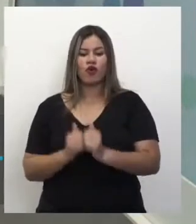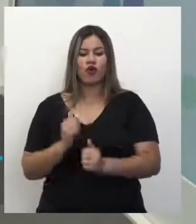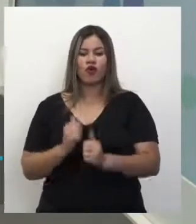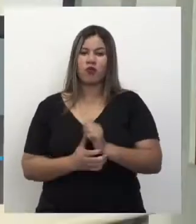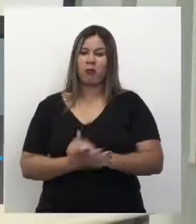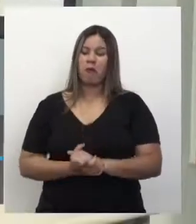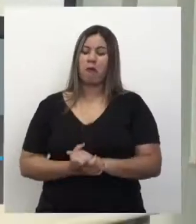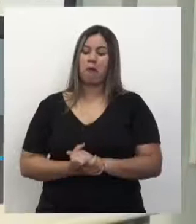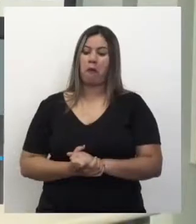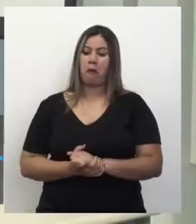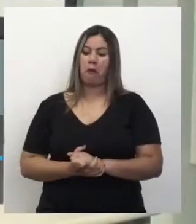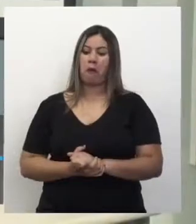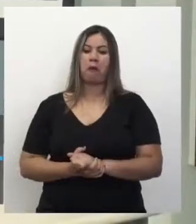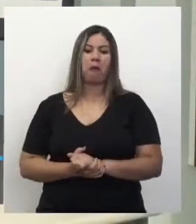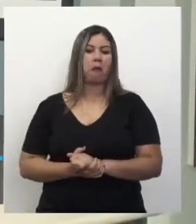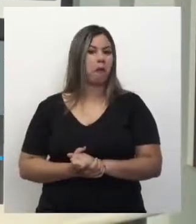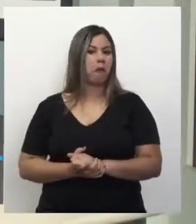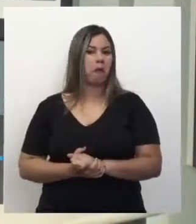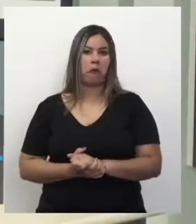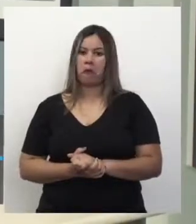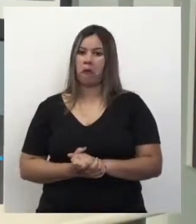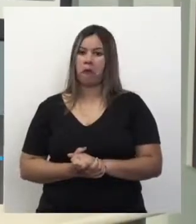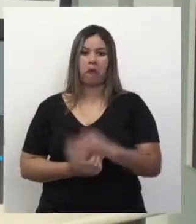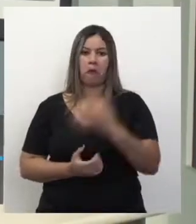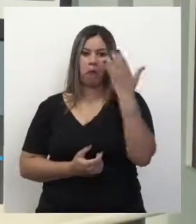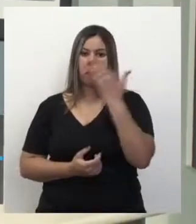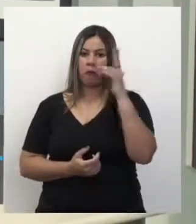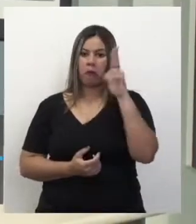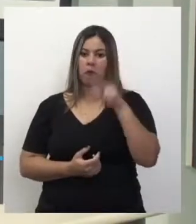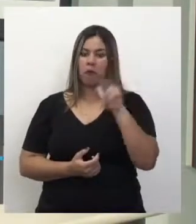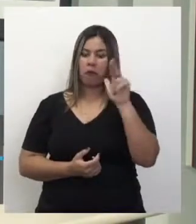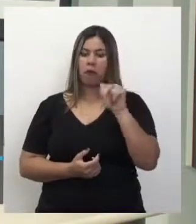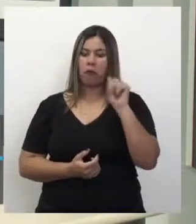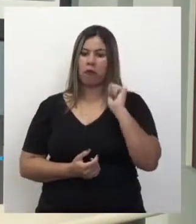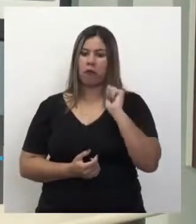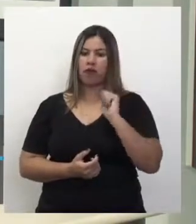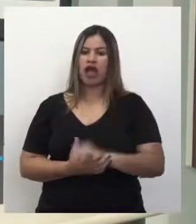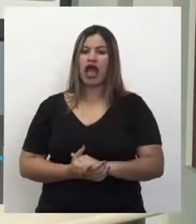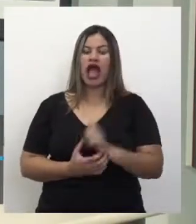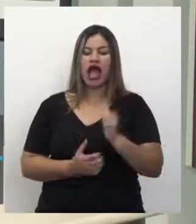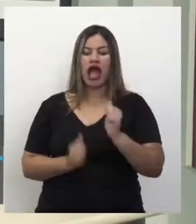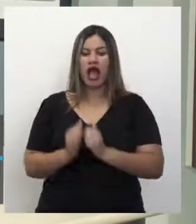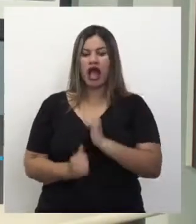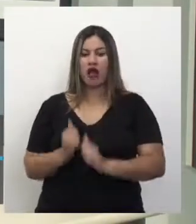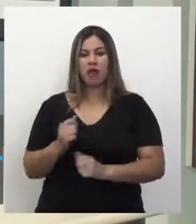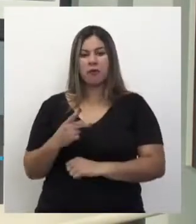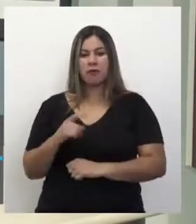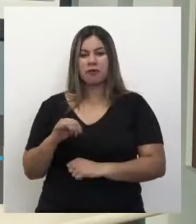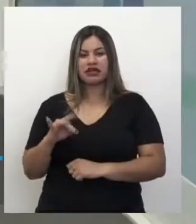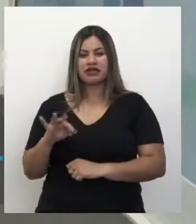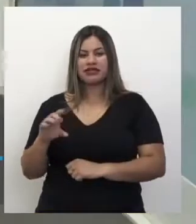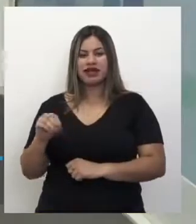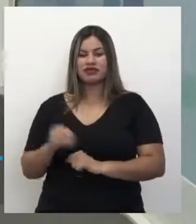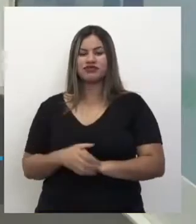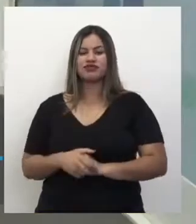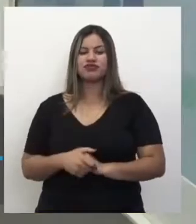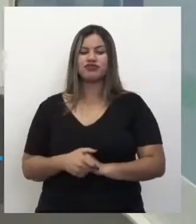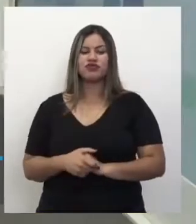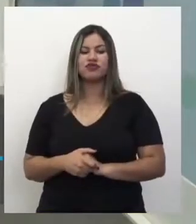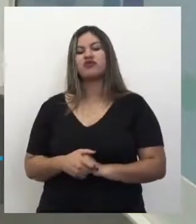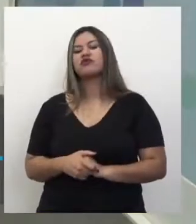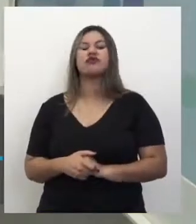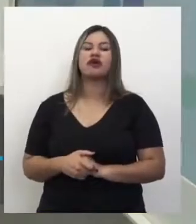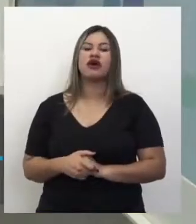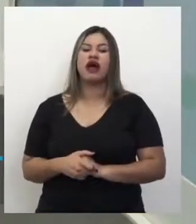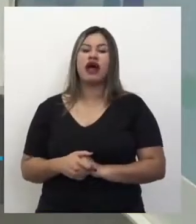nunca, olha, Pro, esse eu nunca tinha visto. Olha só. Arroz pintado é novidade pra mim, legal demais. Ela falando aí do arroz